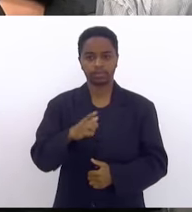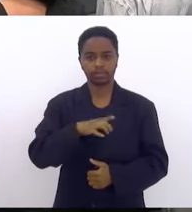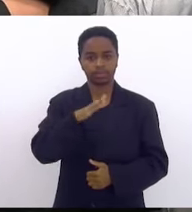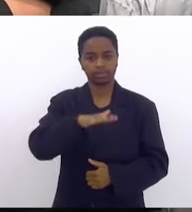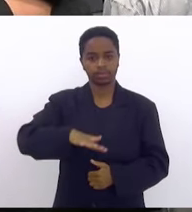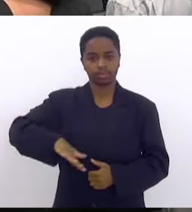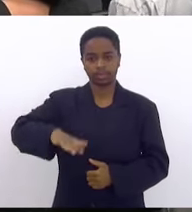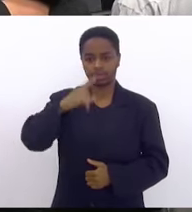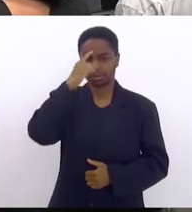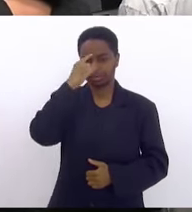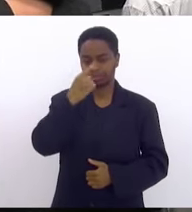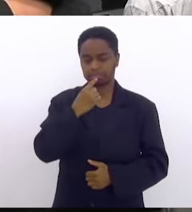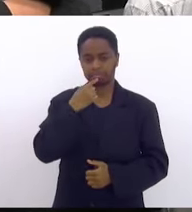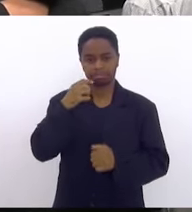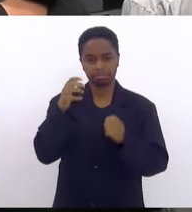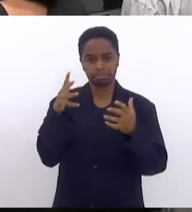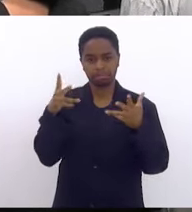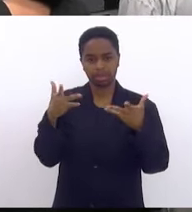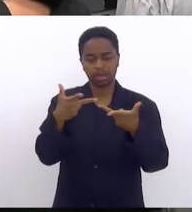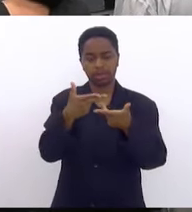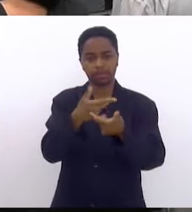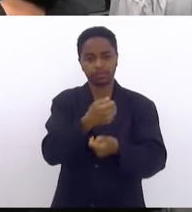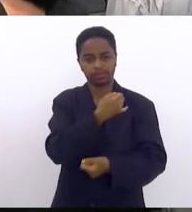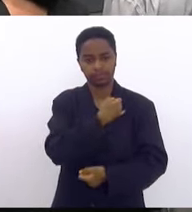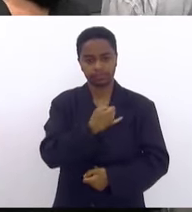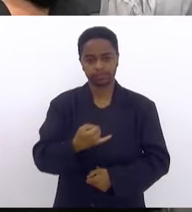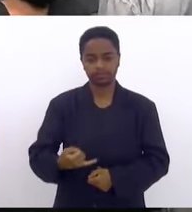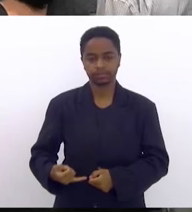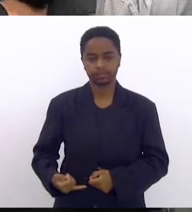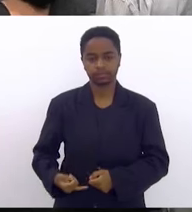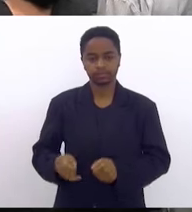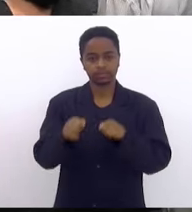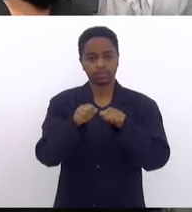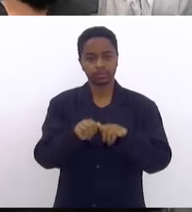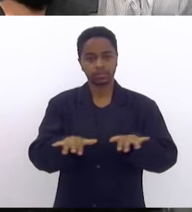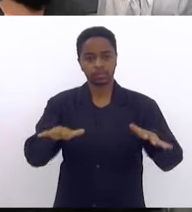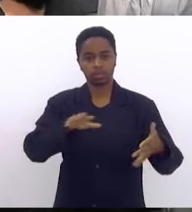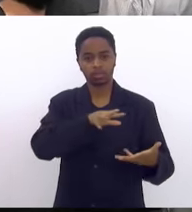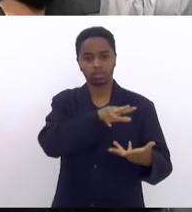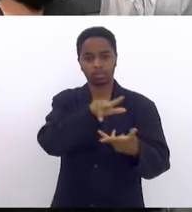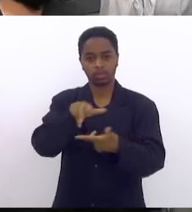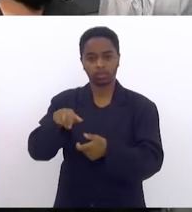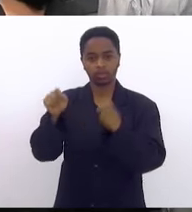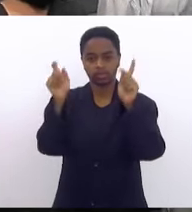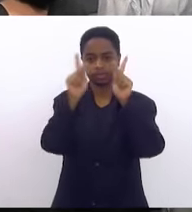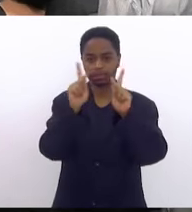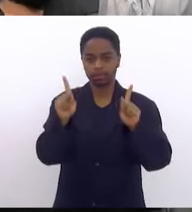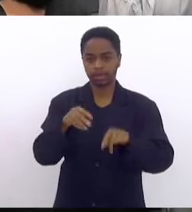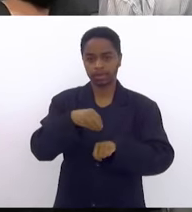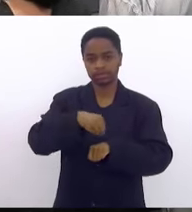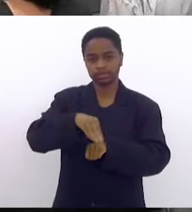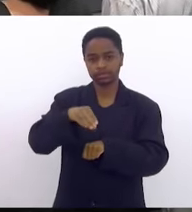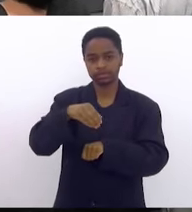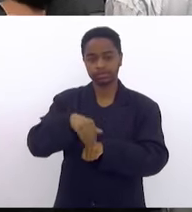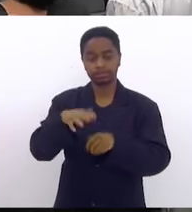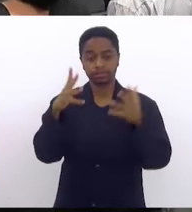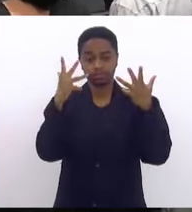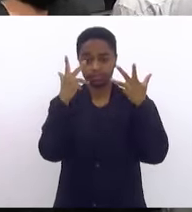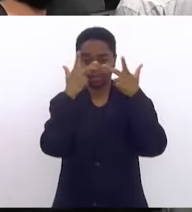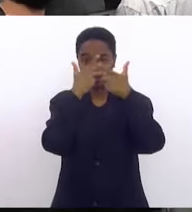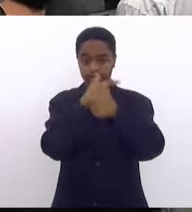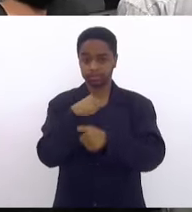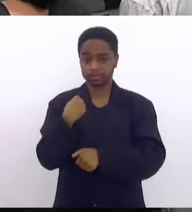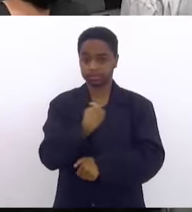cenário de tanta graça imperial para o mundo uma lição de paz. Quanta beleza